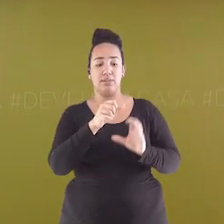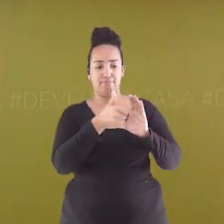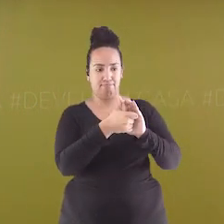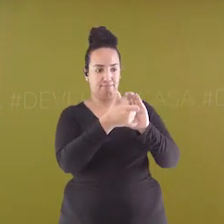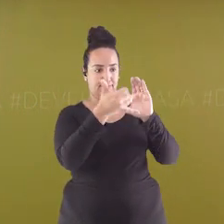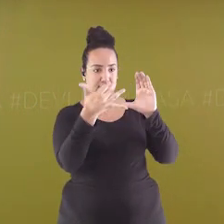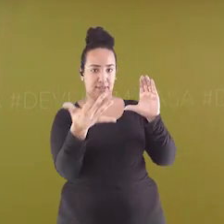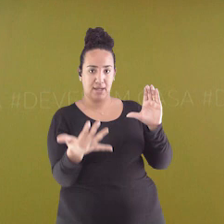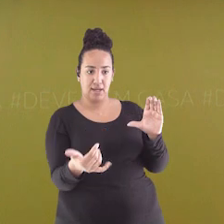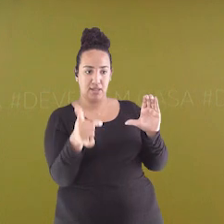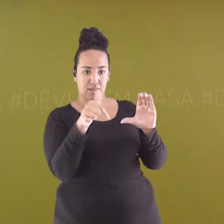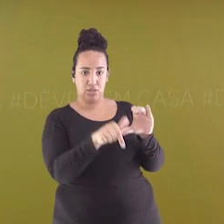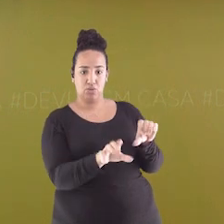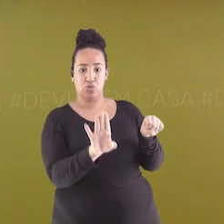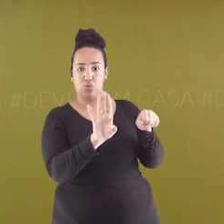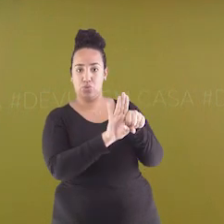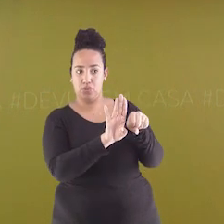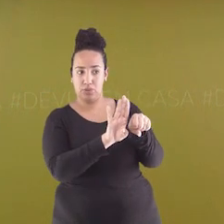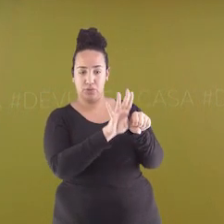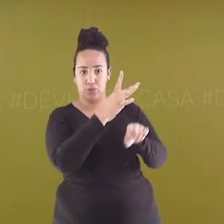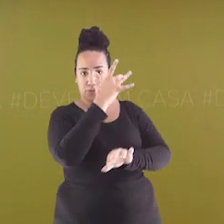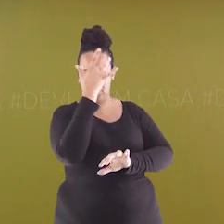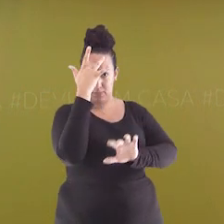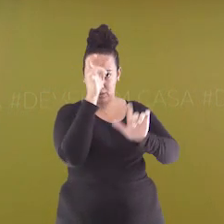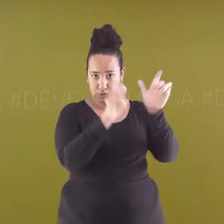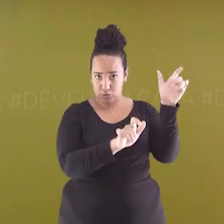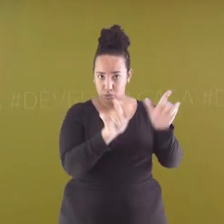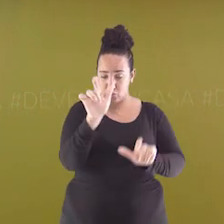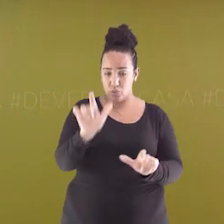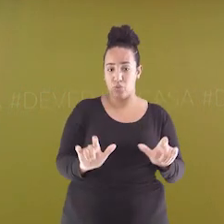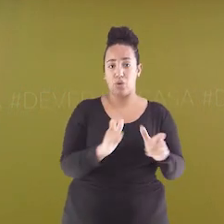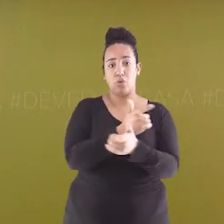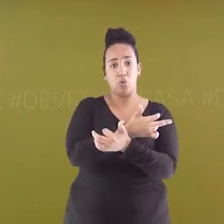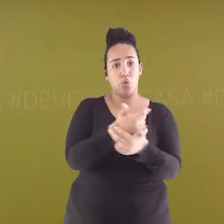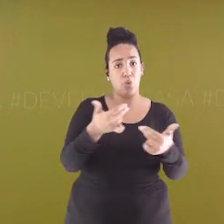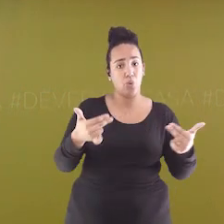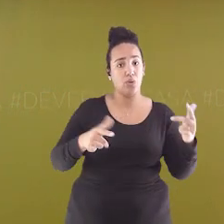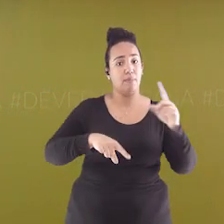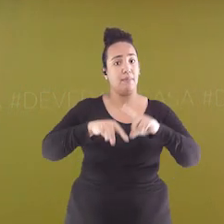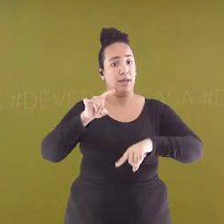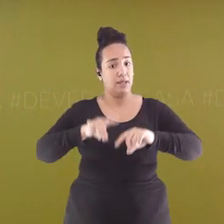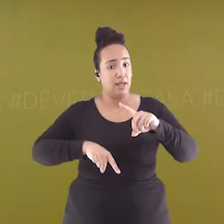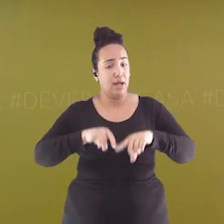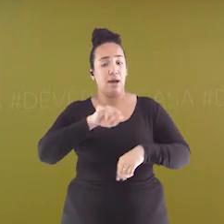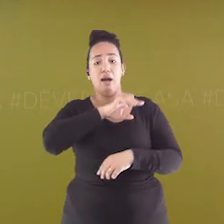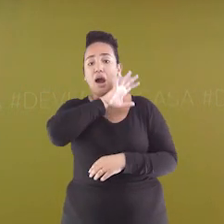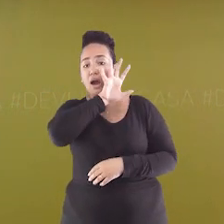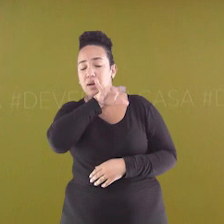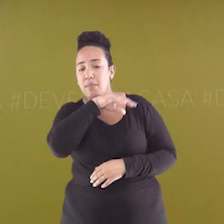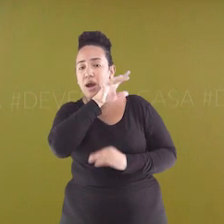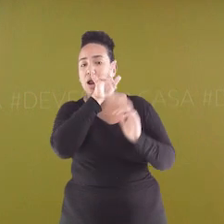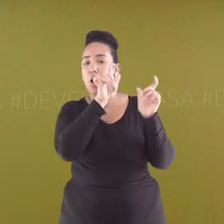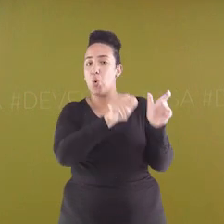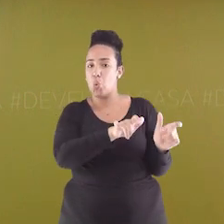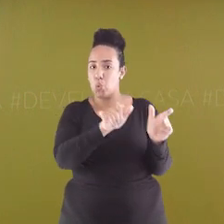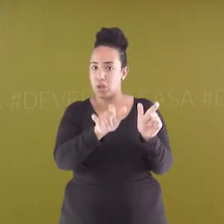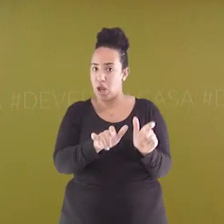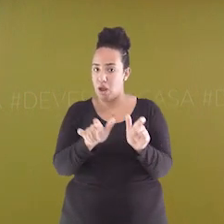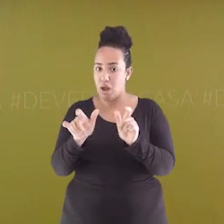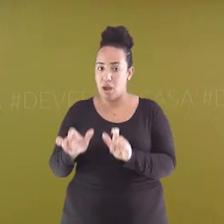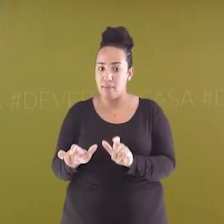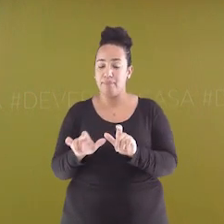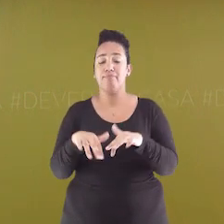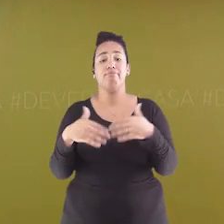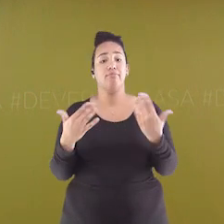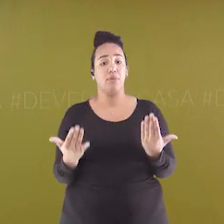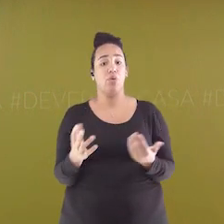quando damos características aos substantivos, que são as pessoas, coisas, objetos, animais,